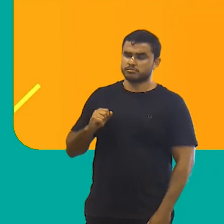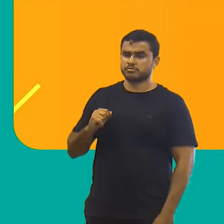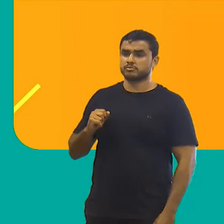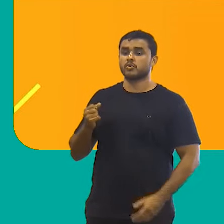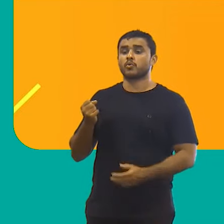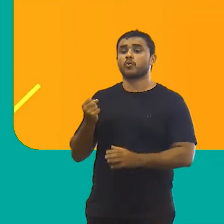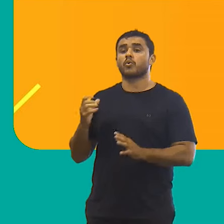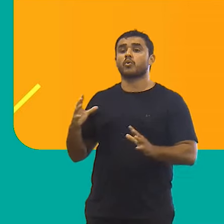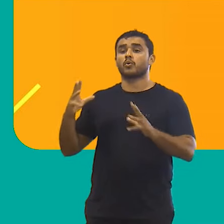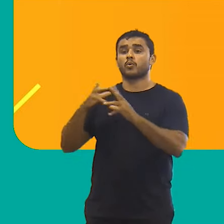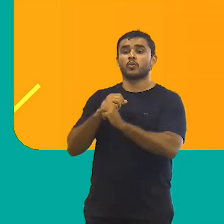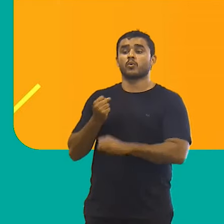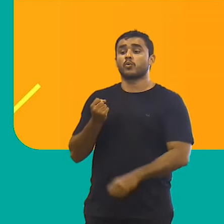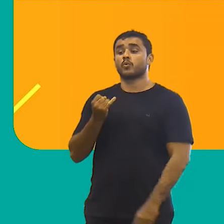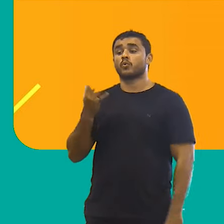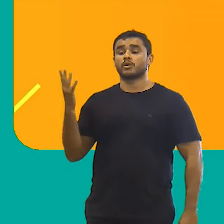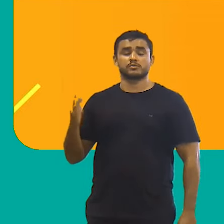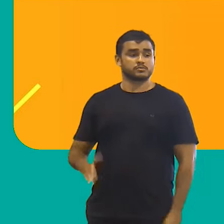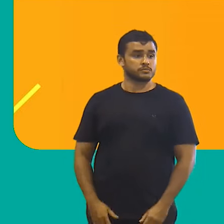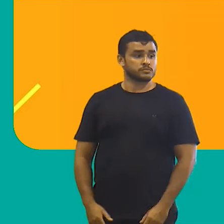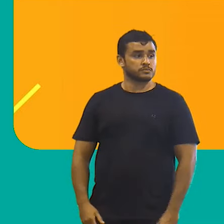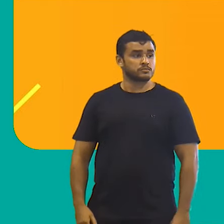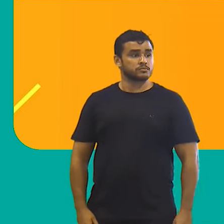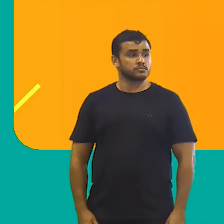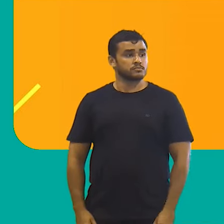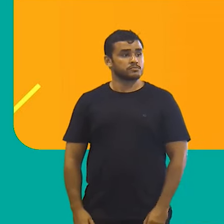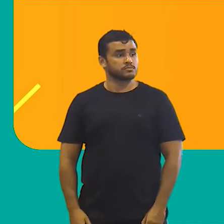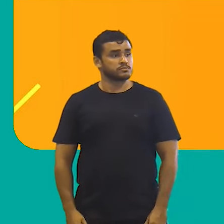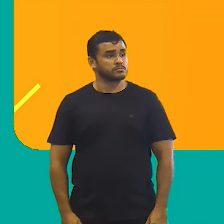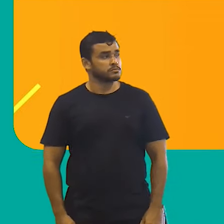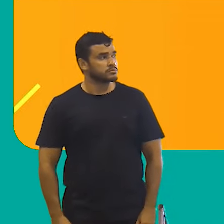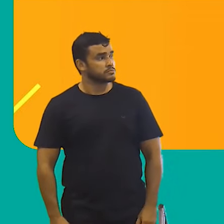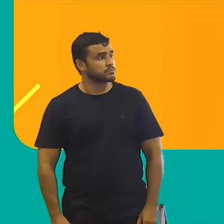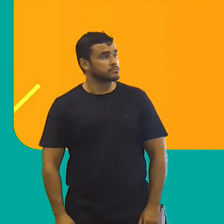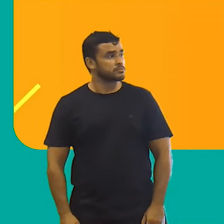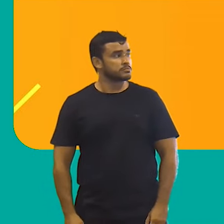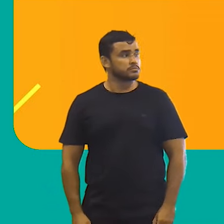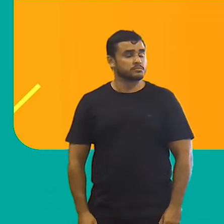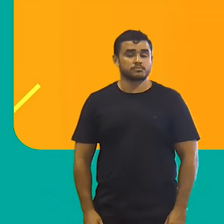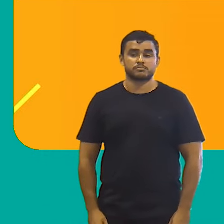Numericamente, quantos problemas eu tenho em 1 quilo?